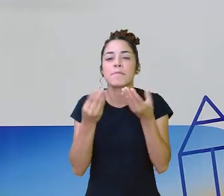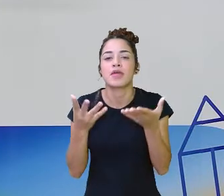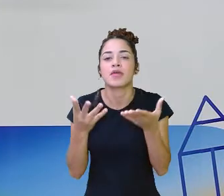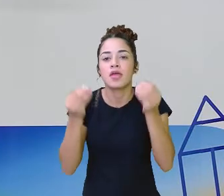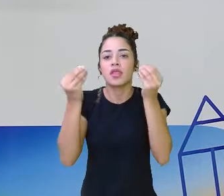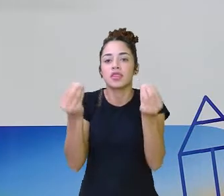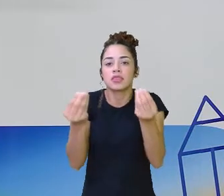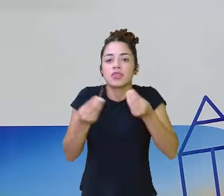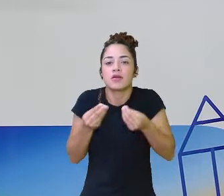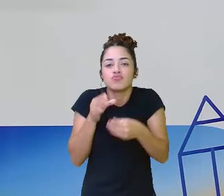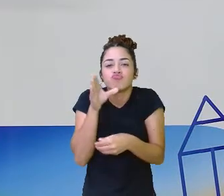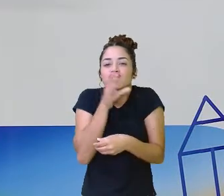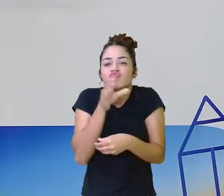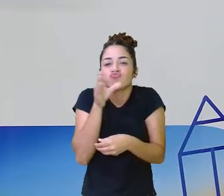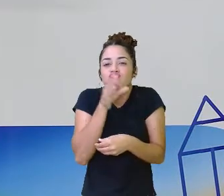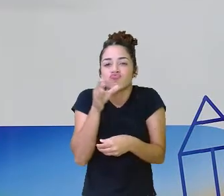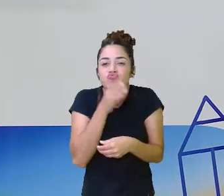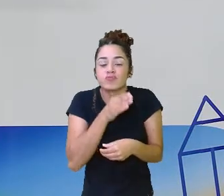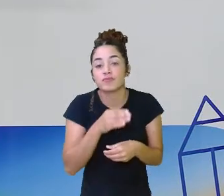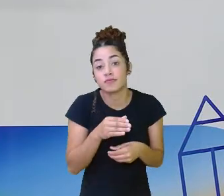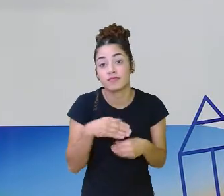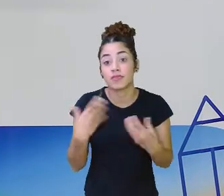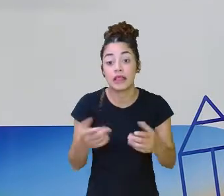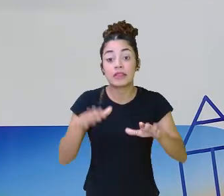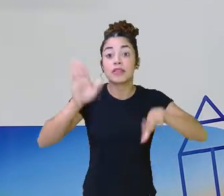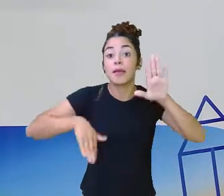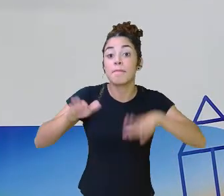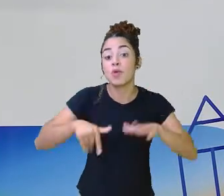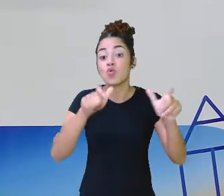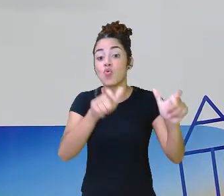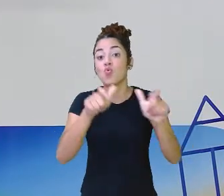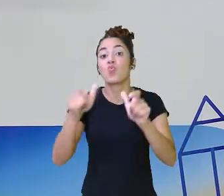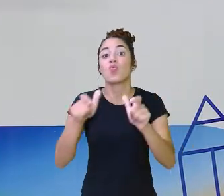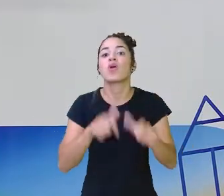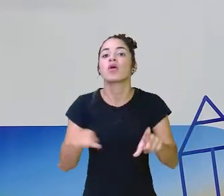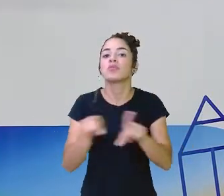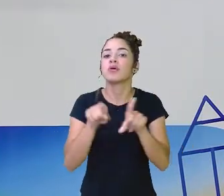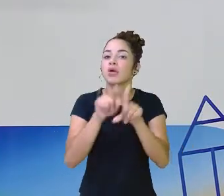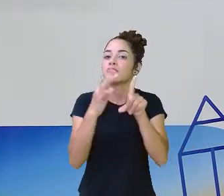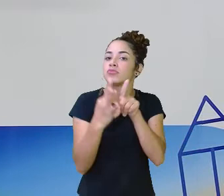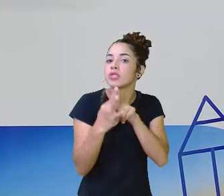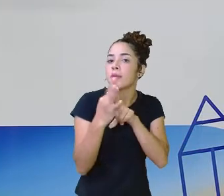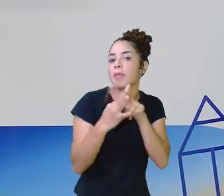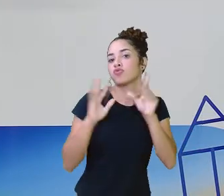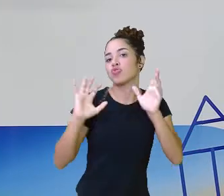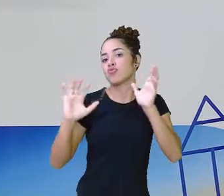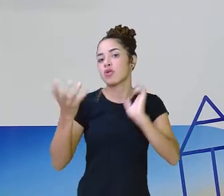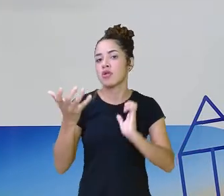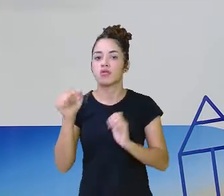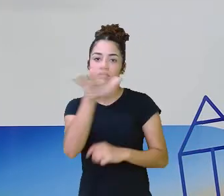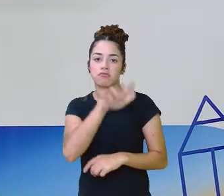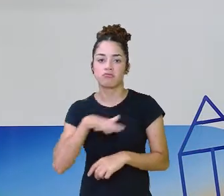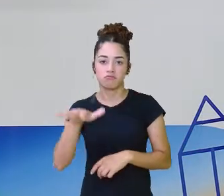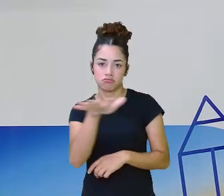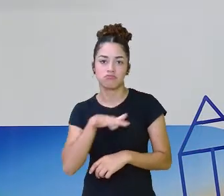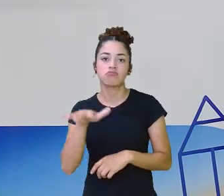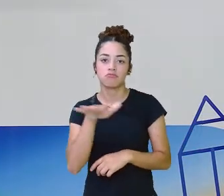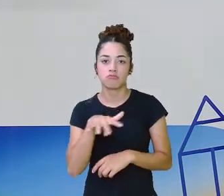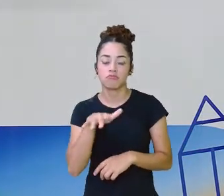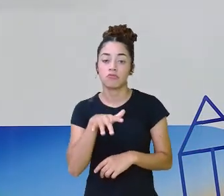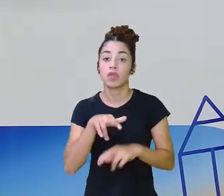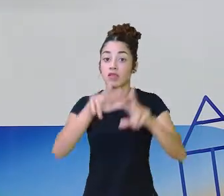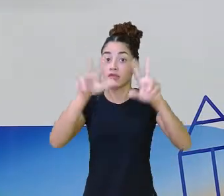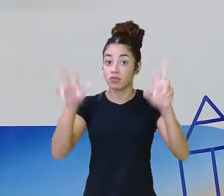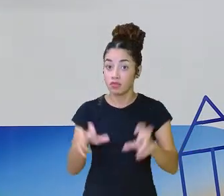a cabeça. Tudo isso depende do local que a gente vai e a temperatura e o clima do ambiente. E é sobre